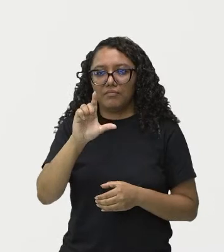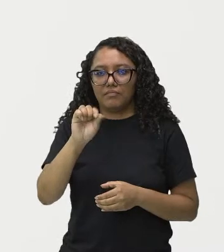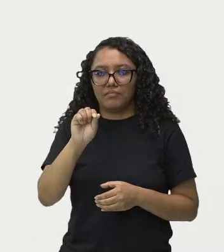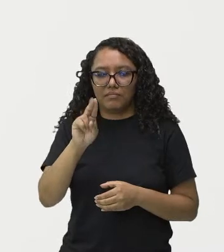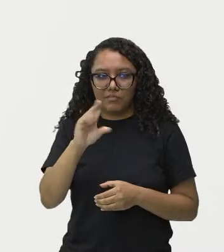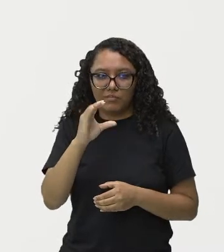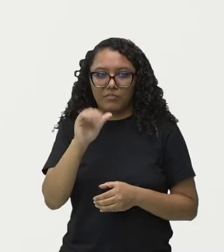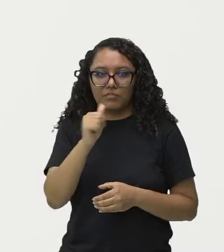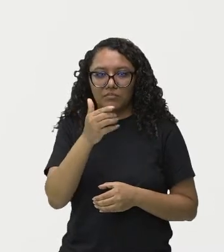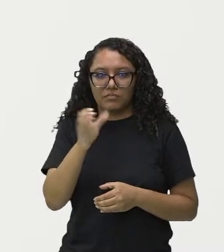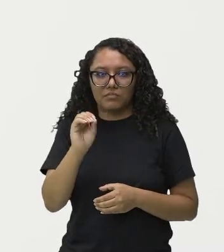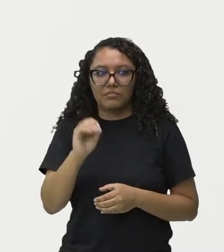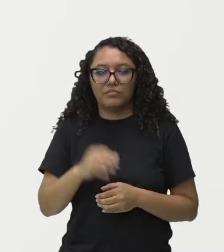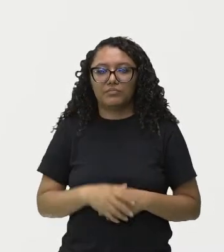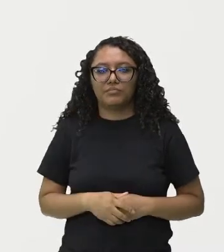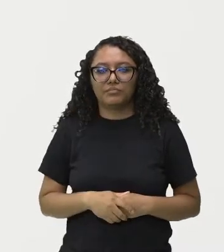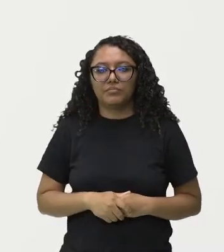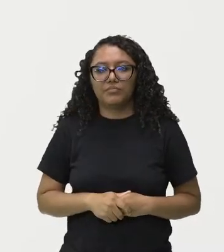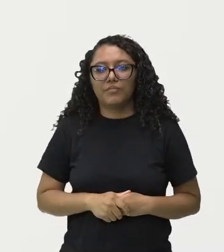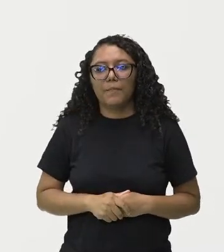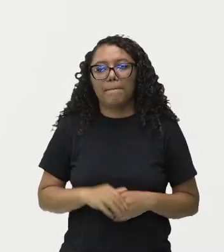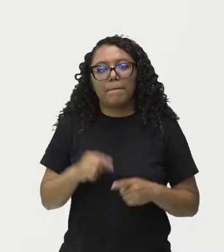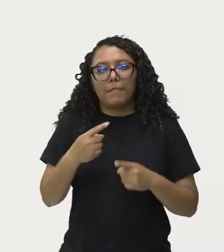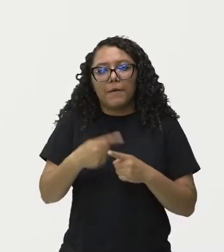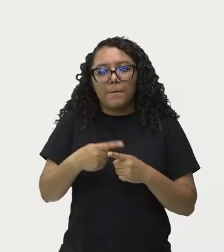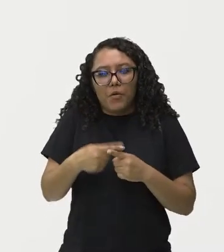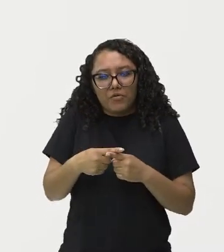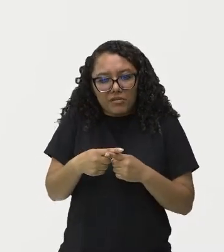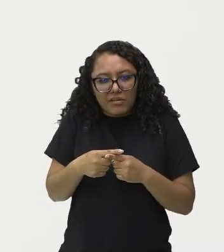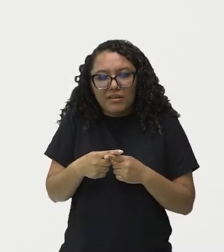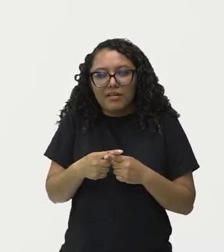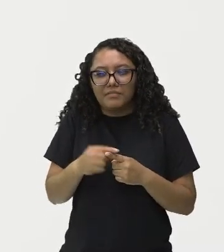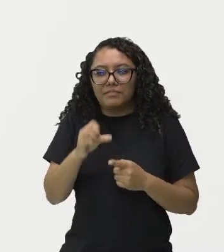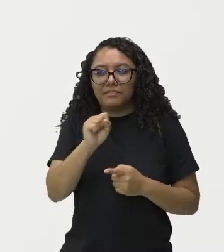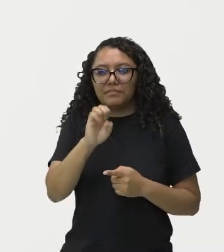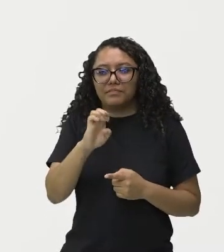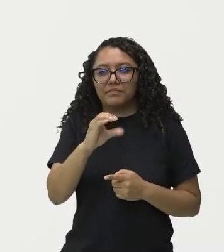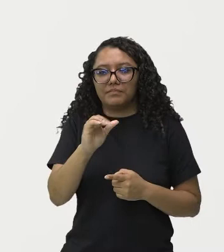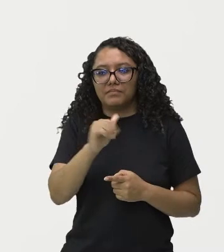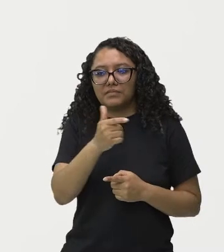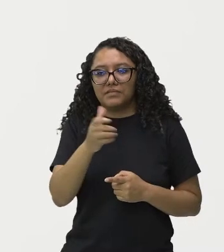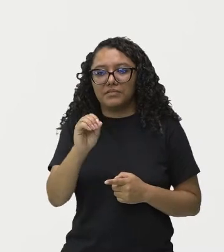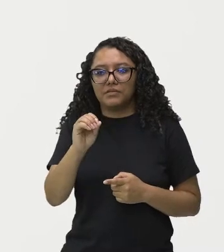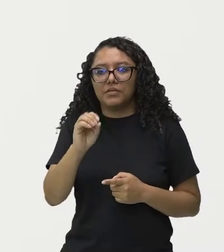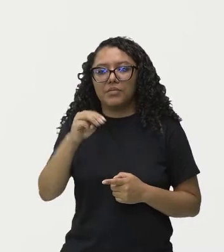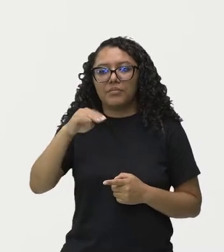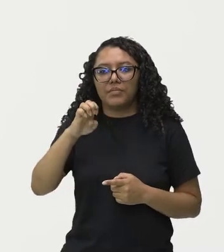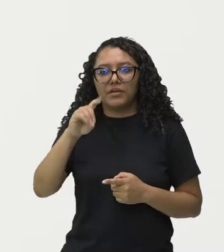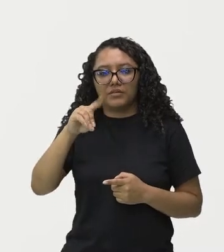porque sua seção mediana corresponde a um quadrado. Muito bem.